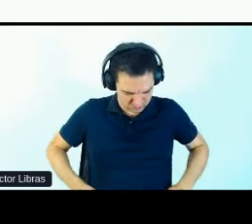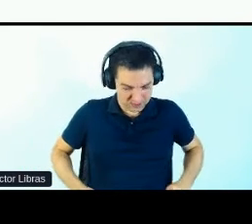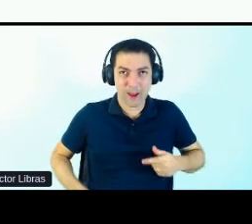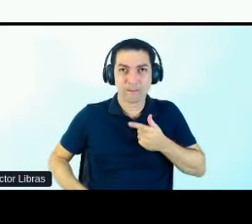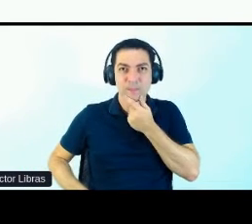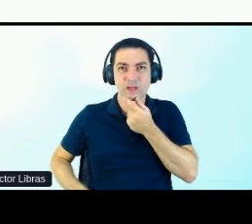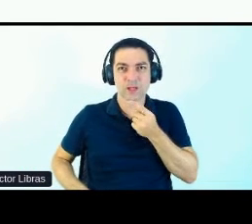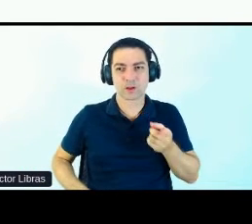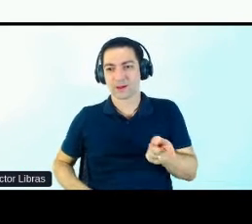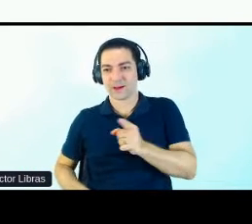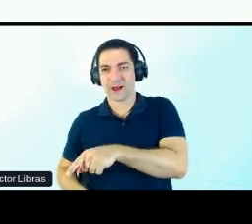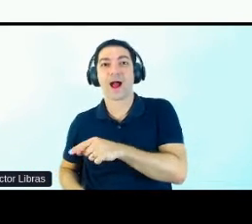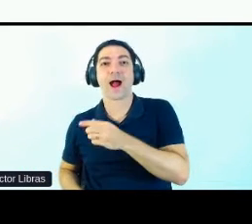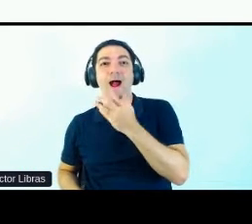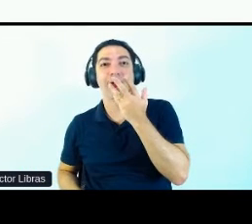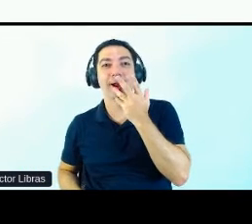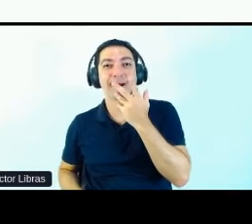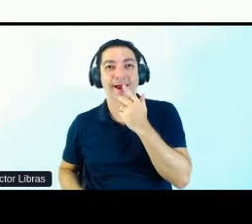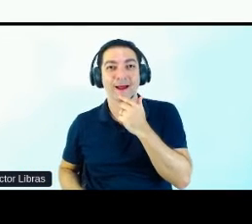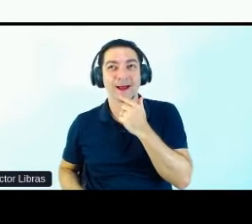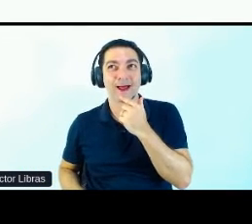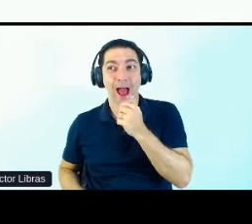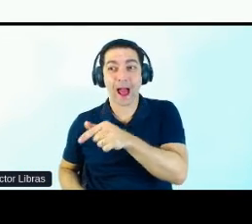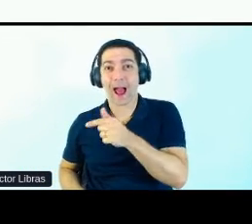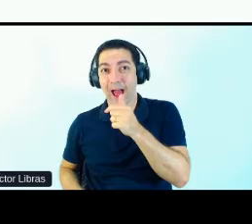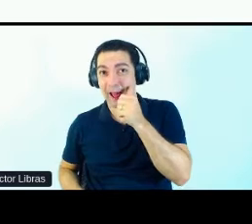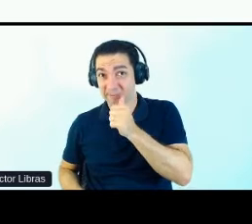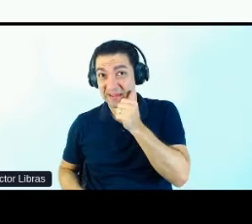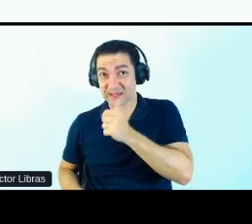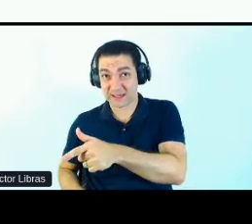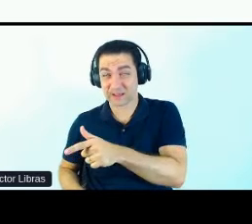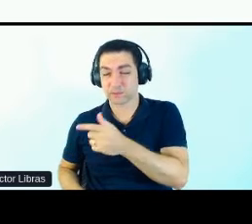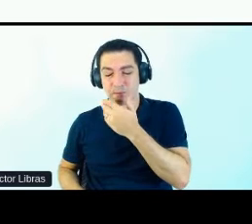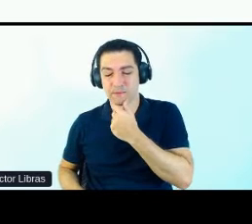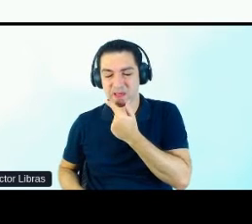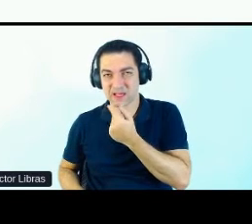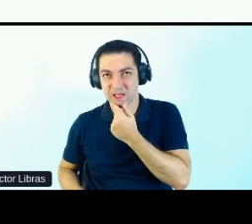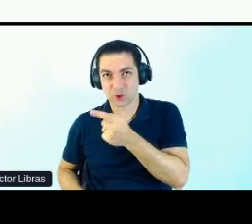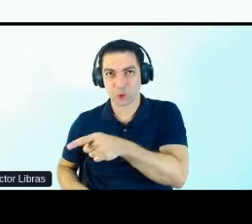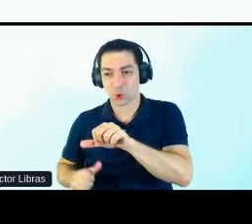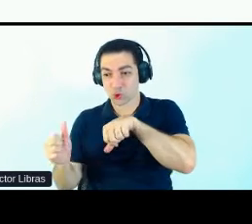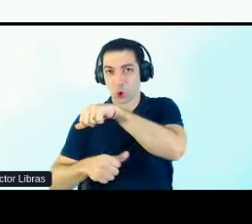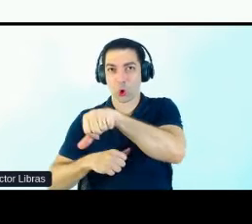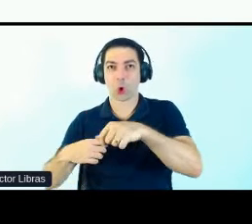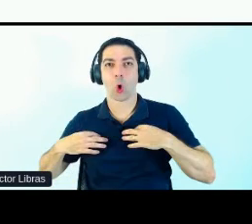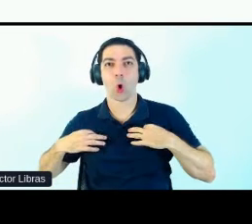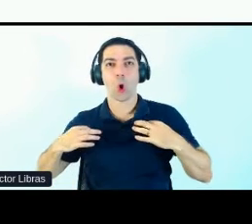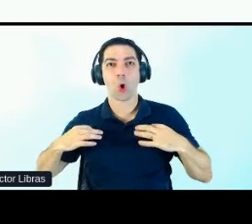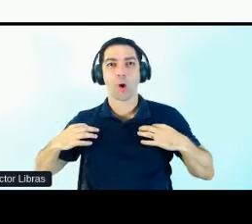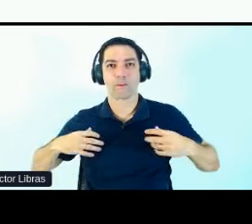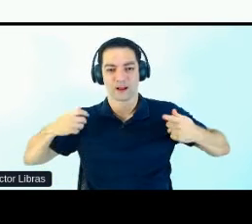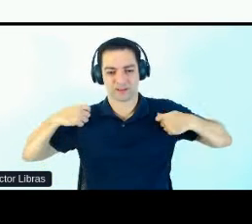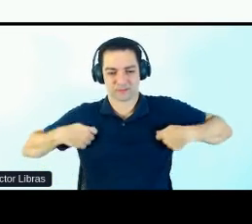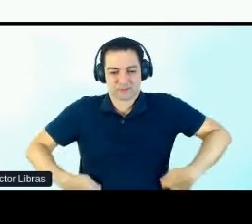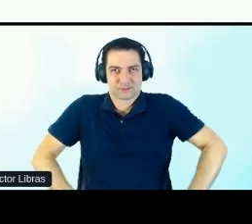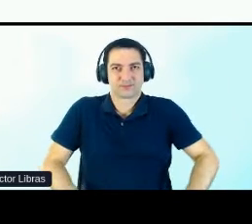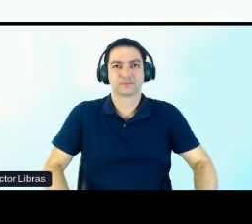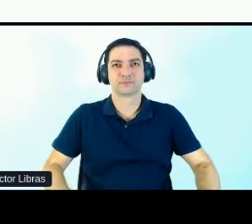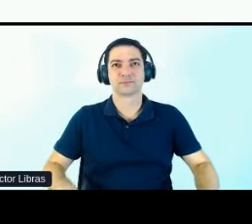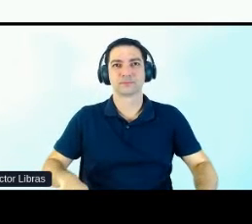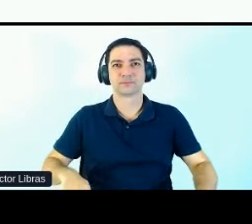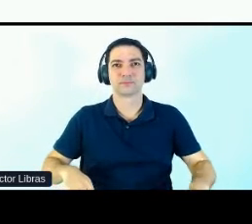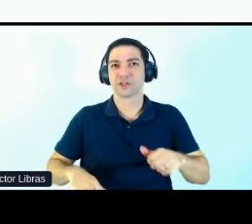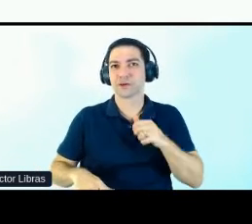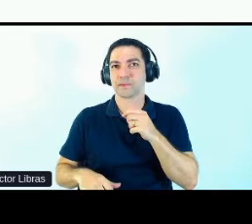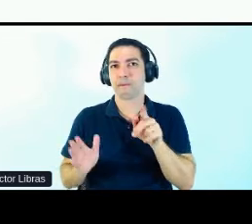e eles foram instruídos apenas a brincar com essas crianças. E aí no final todos os voluntários sem exceção